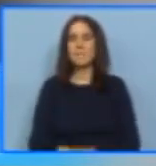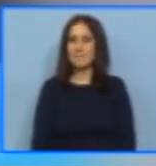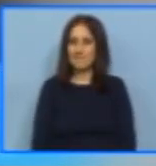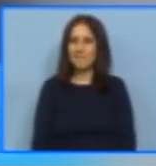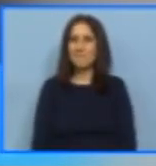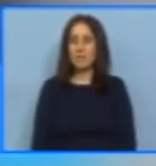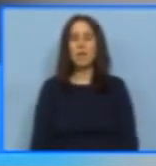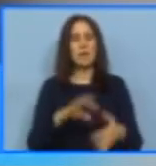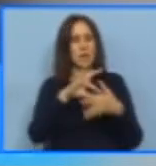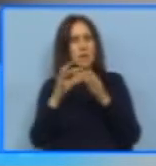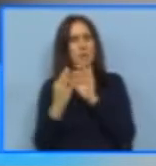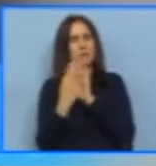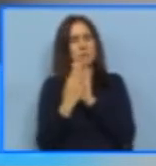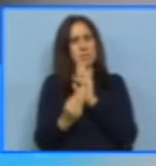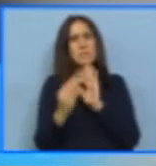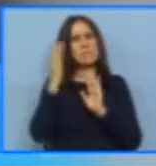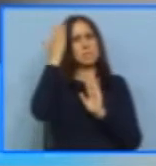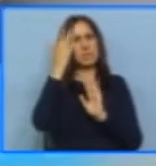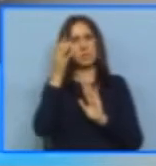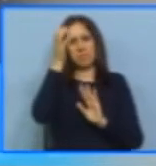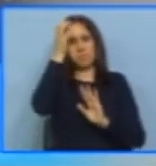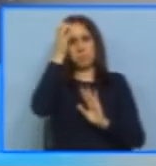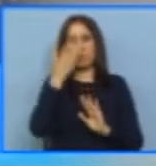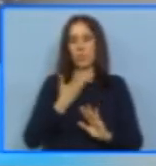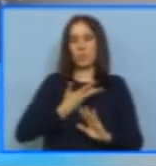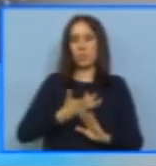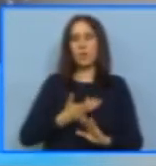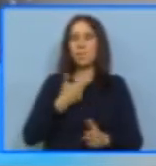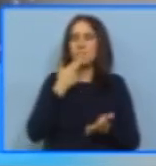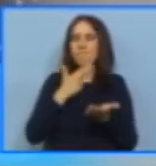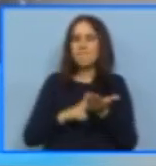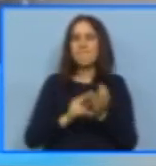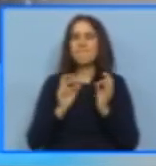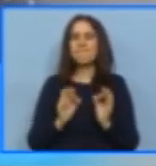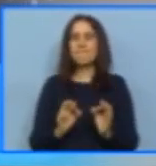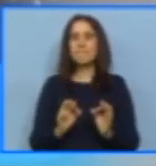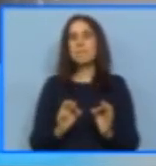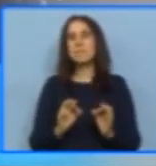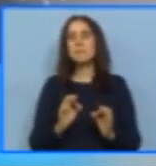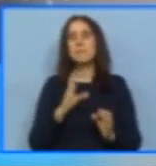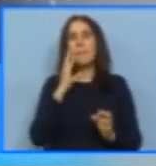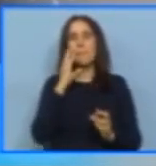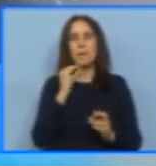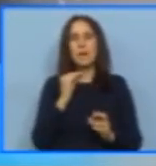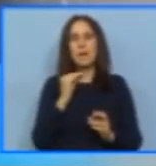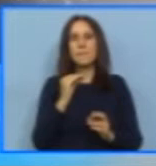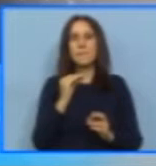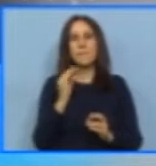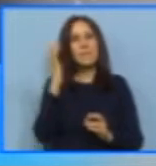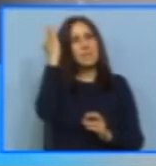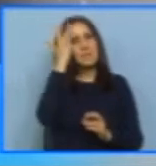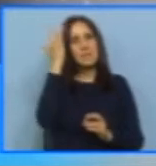muito inteligentes, há santos que até são doutores, não é? Mas na raiz, eu acho que o ingrediente para um santo é